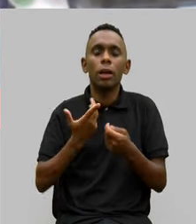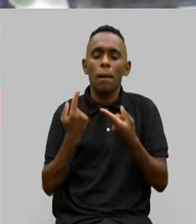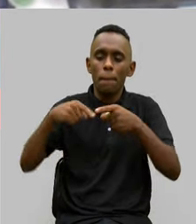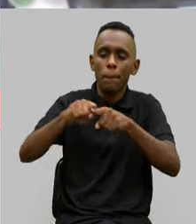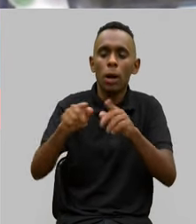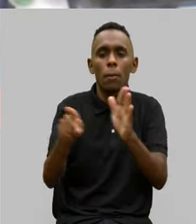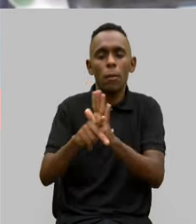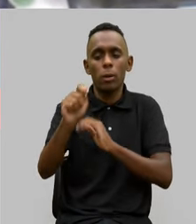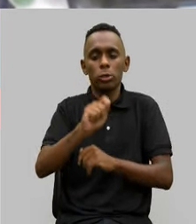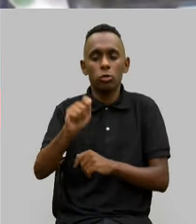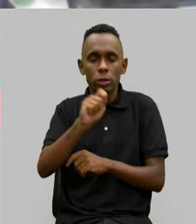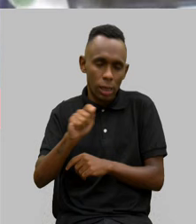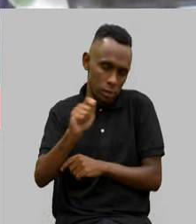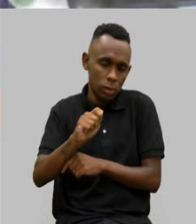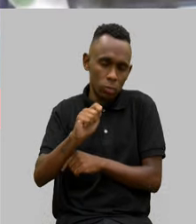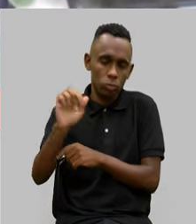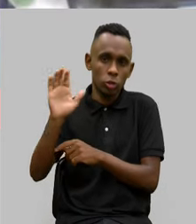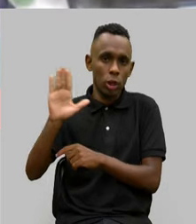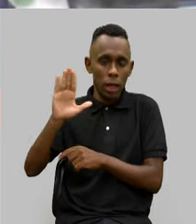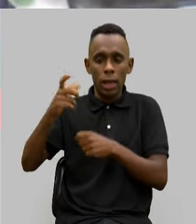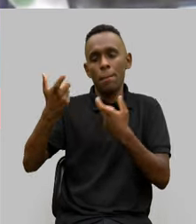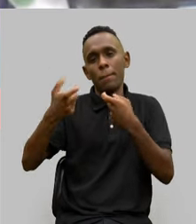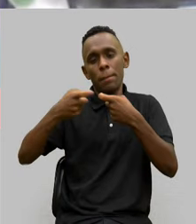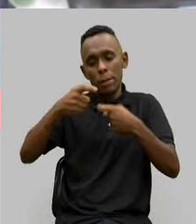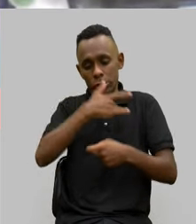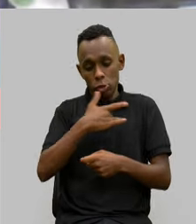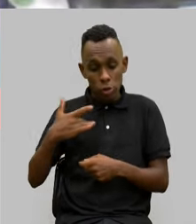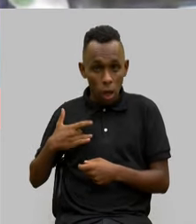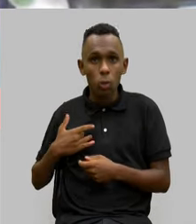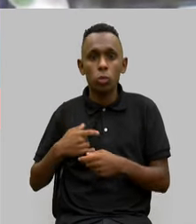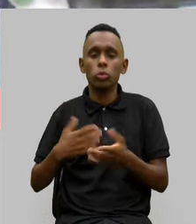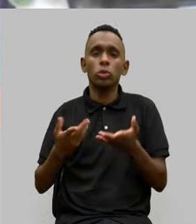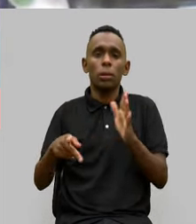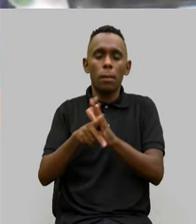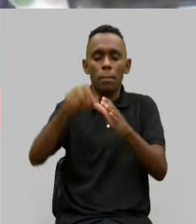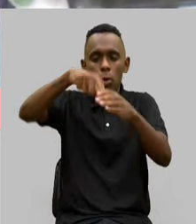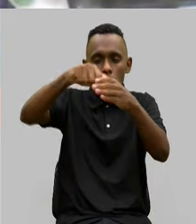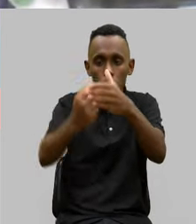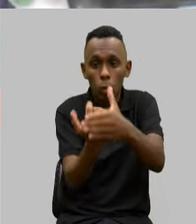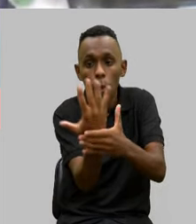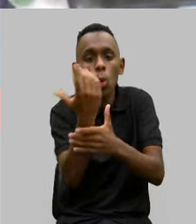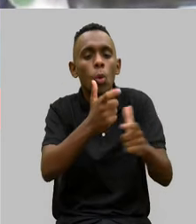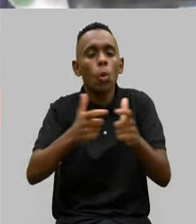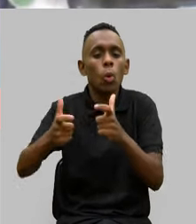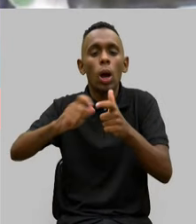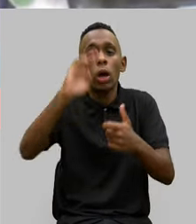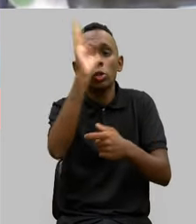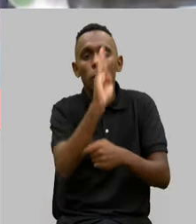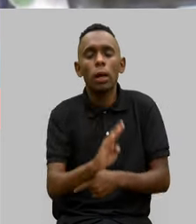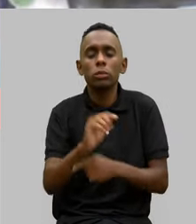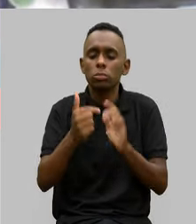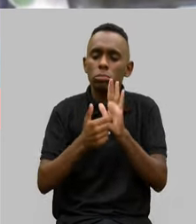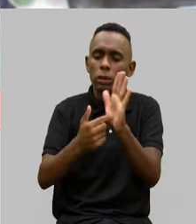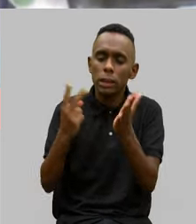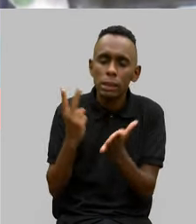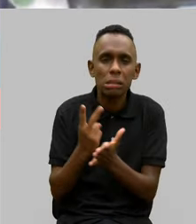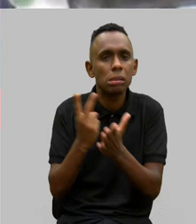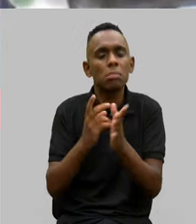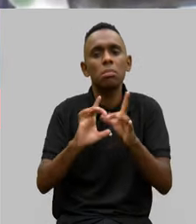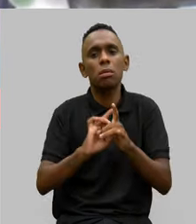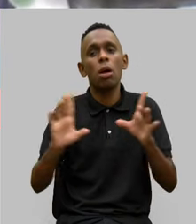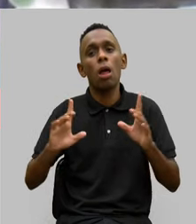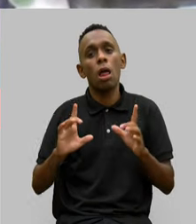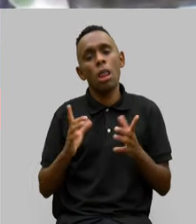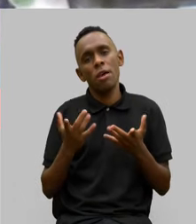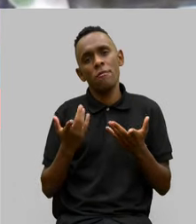associações de cannabis medicinal que realizam um cultivo em diferentes locais do Brasil e Que se mostram sempre muito abertas para o